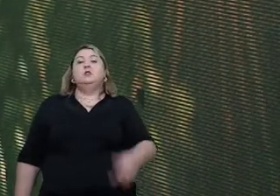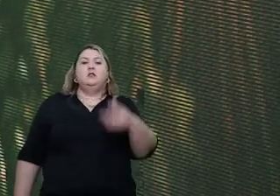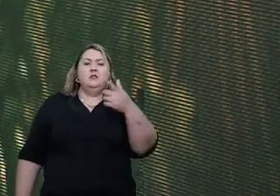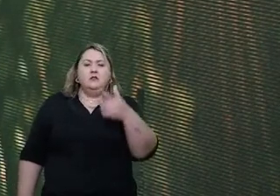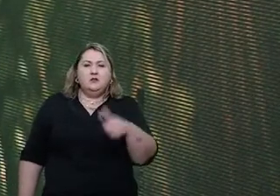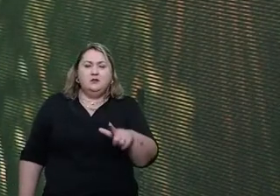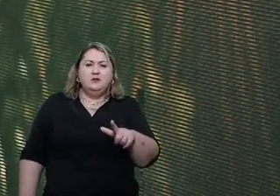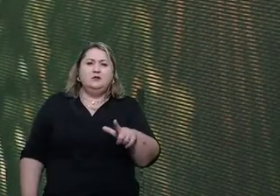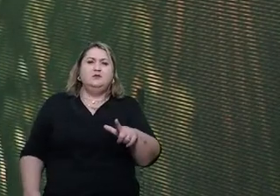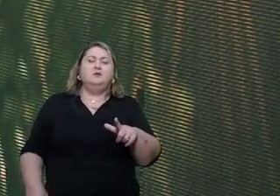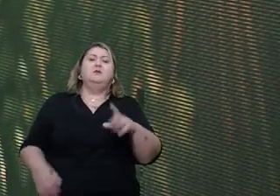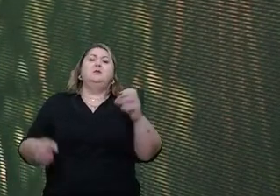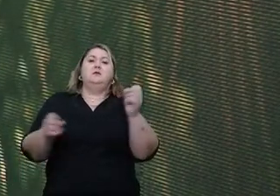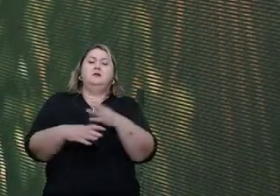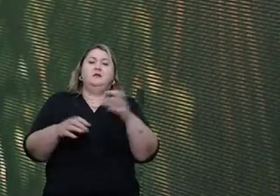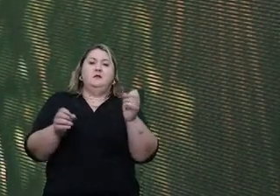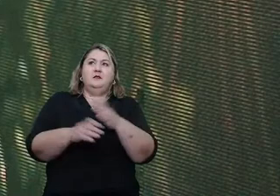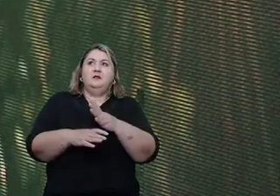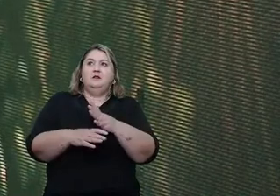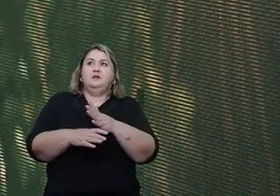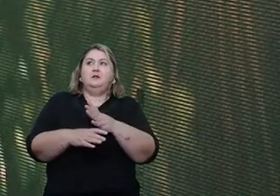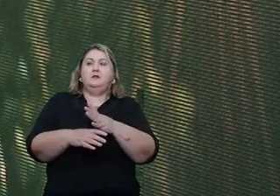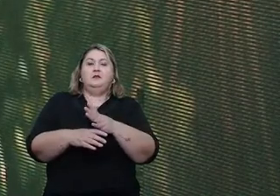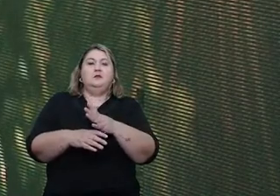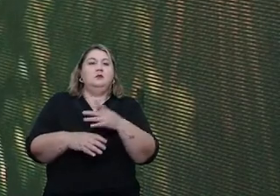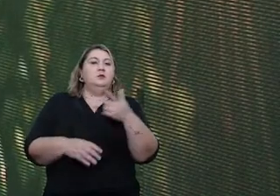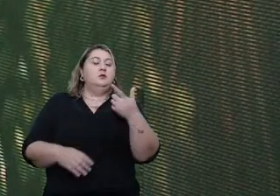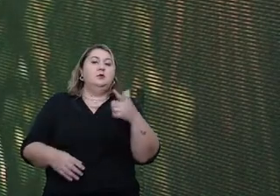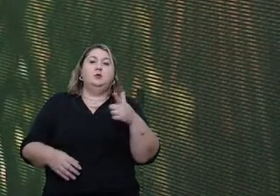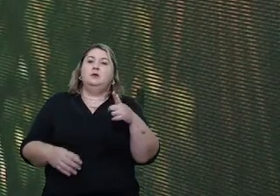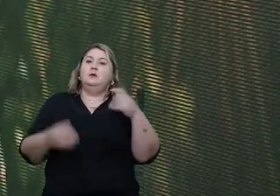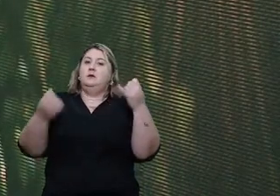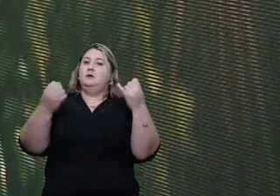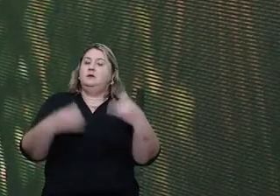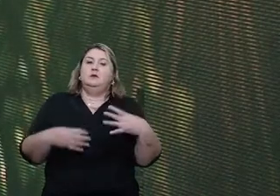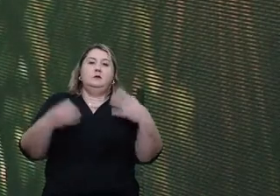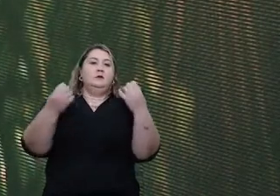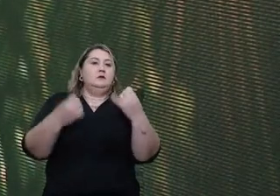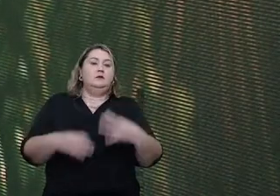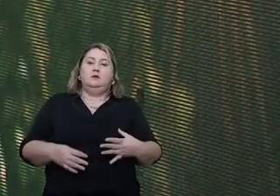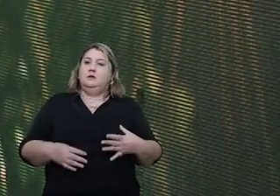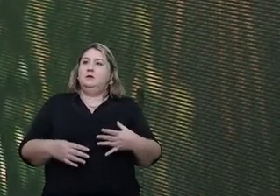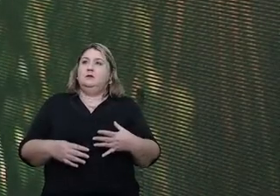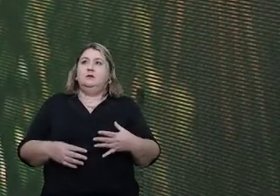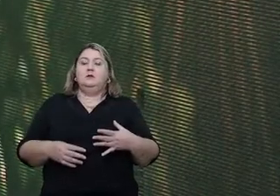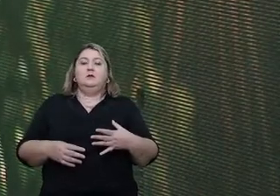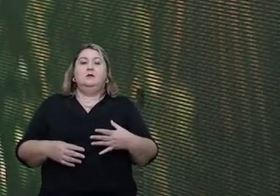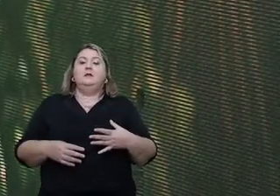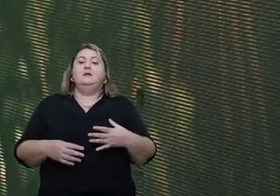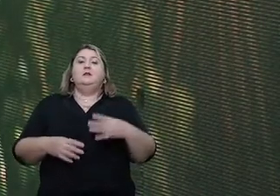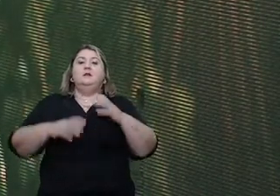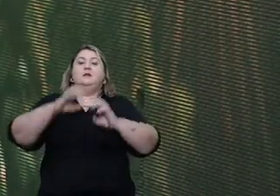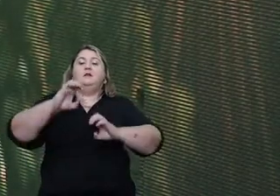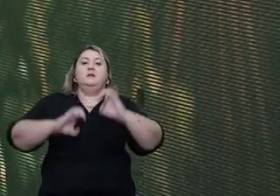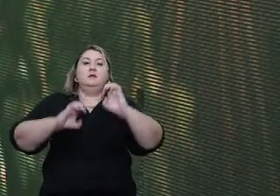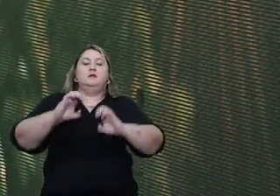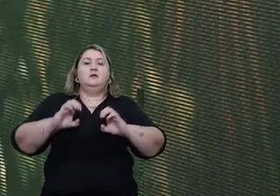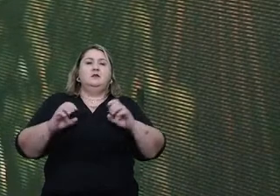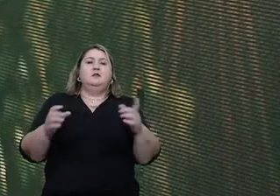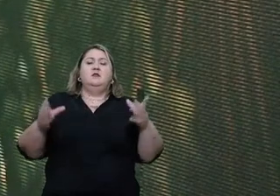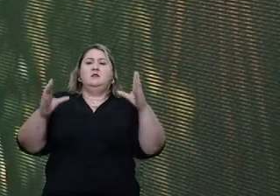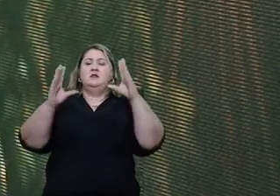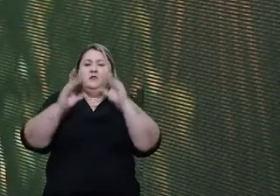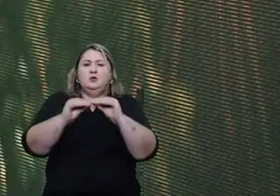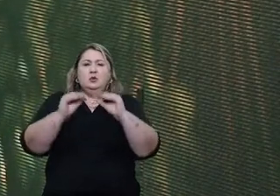Mais uma vez estamos prontos aqui, não tem explicação, meus amigos, minhas amigas da CitroSuco, desligamos